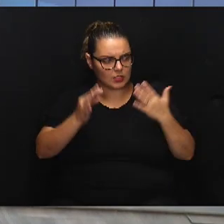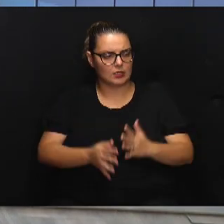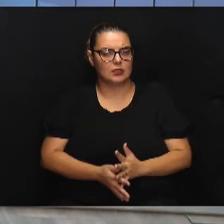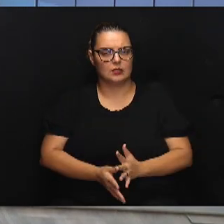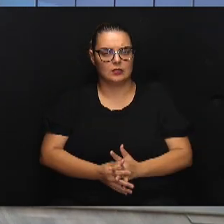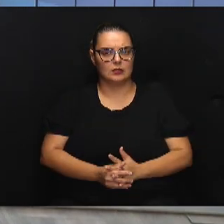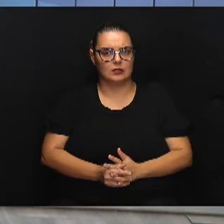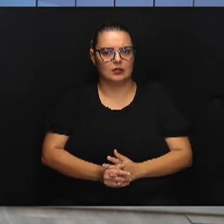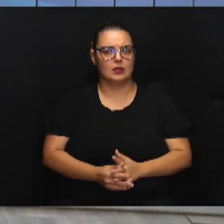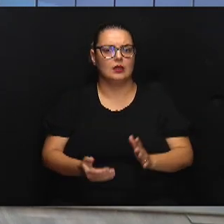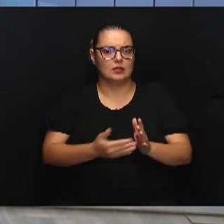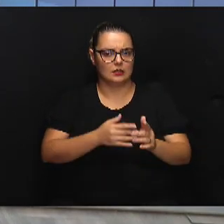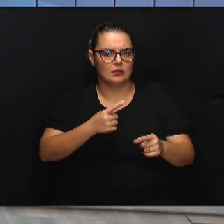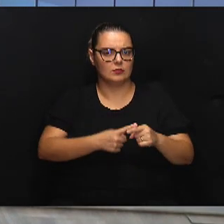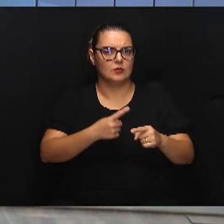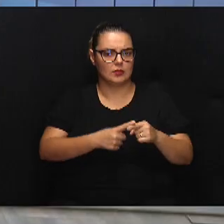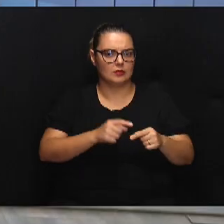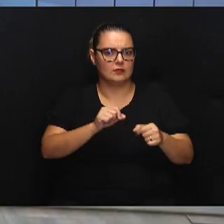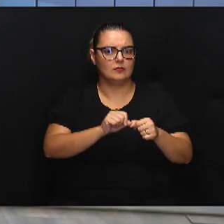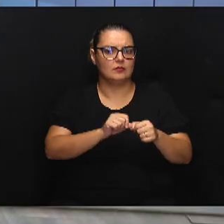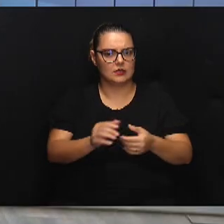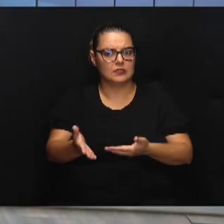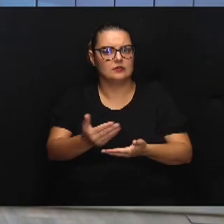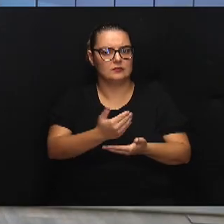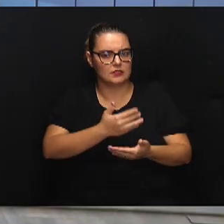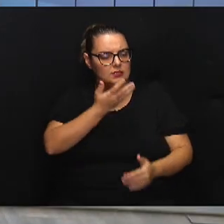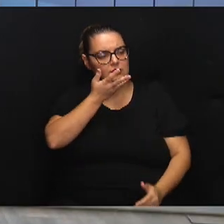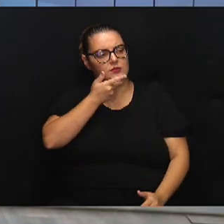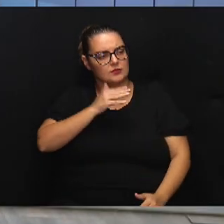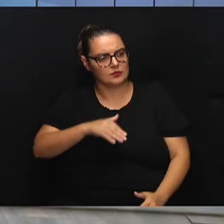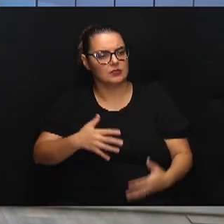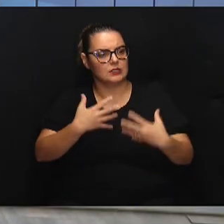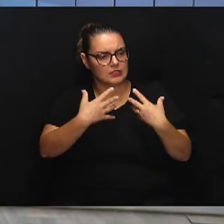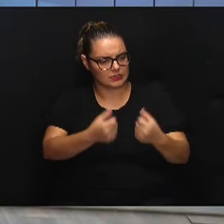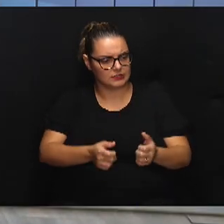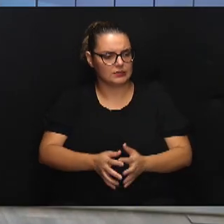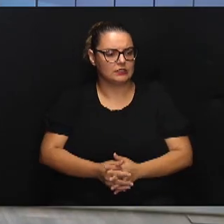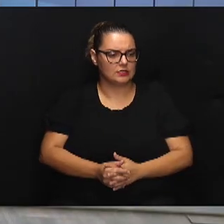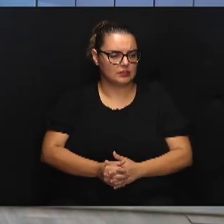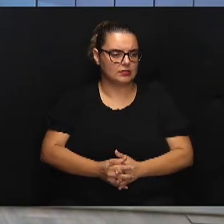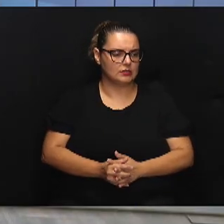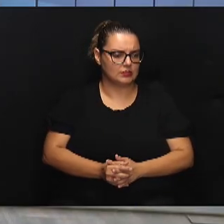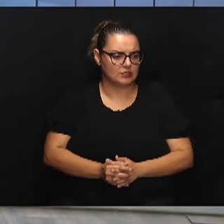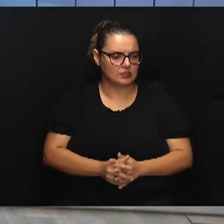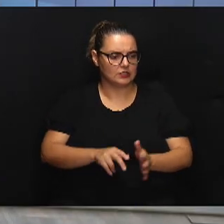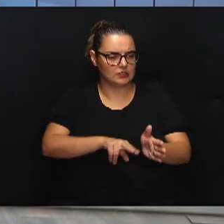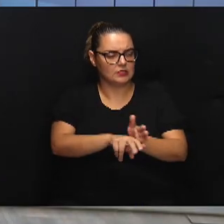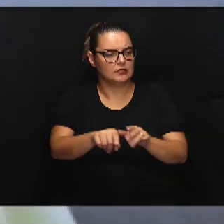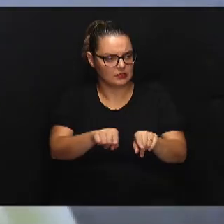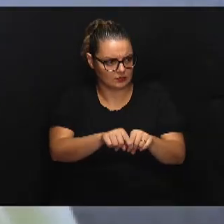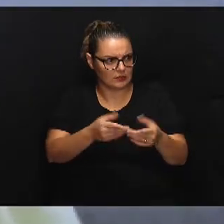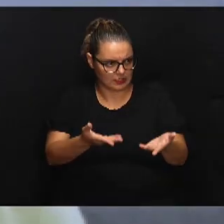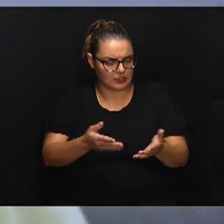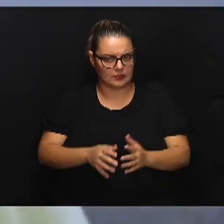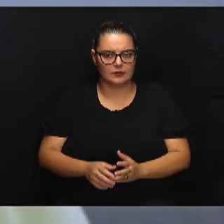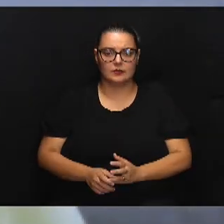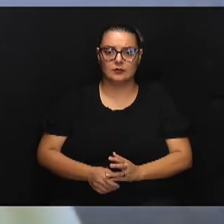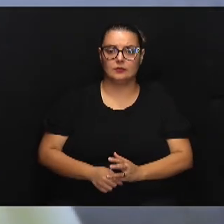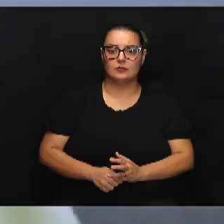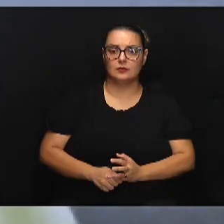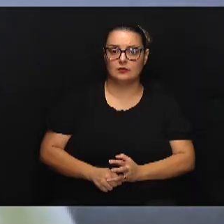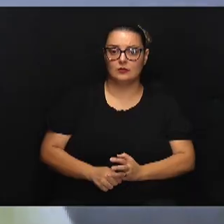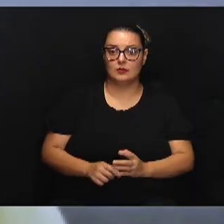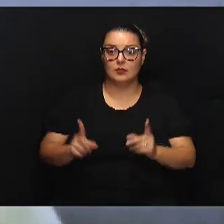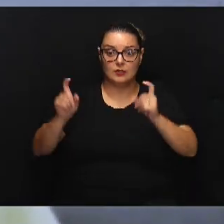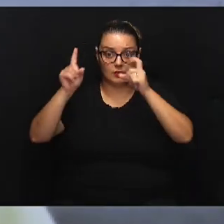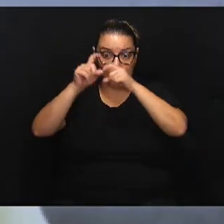por conta dessa questão de fazer esse acolhimento da criança, aceitar esse diagnóstico também, né? O